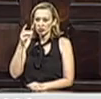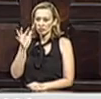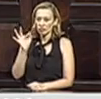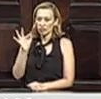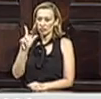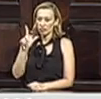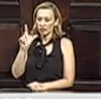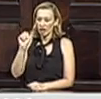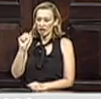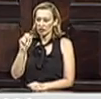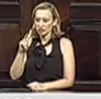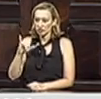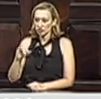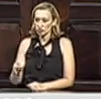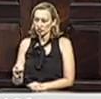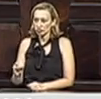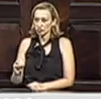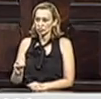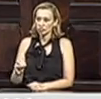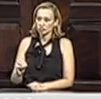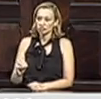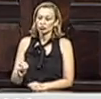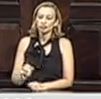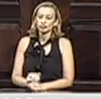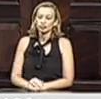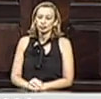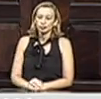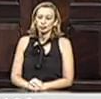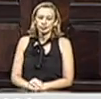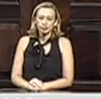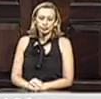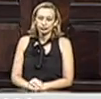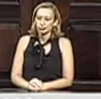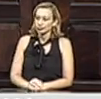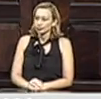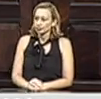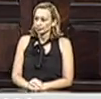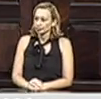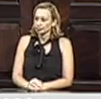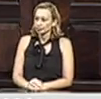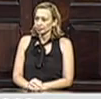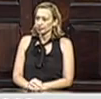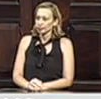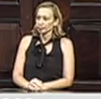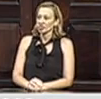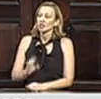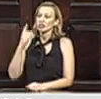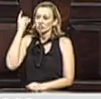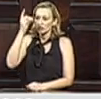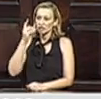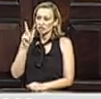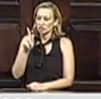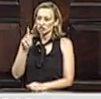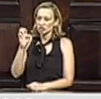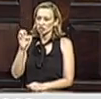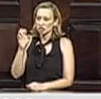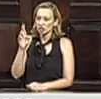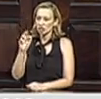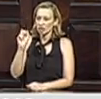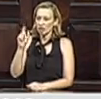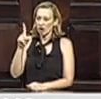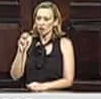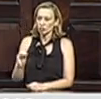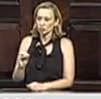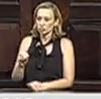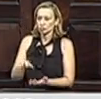Serafini, Figueiredo, presente vai votar, deputado Geraldo Moreira, deputado